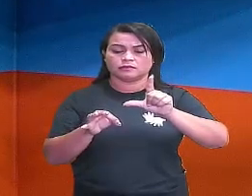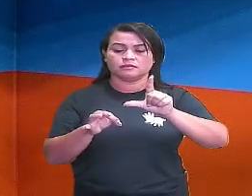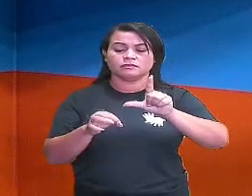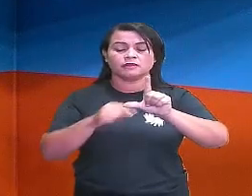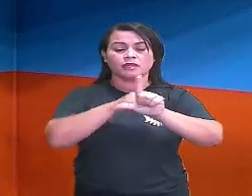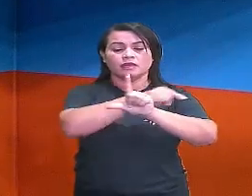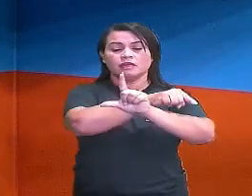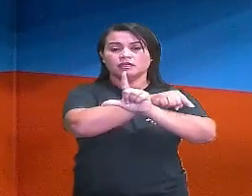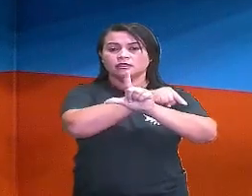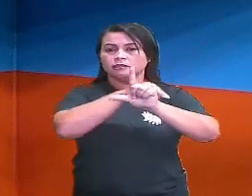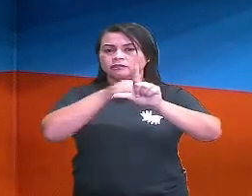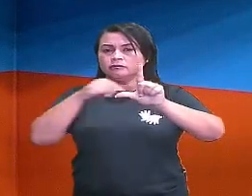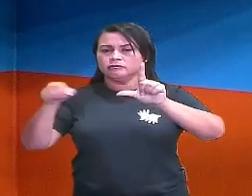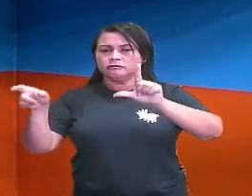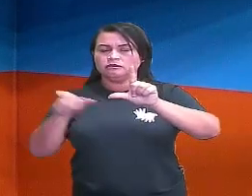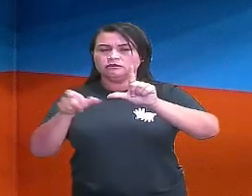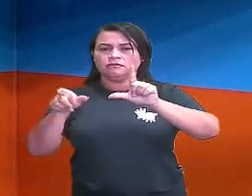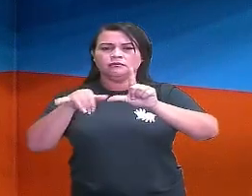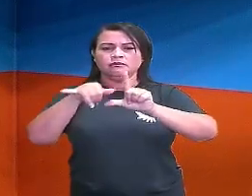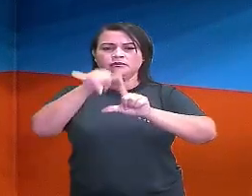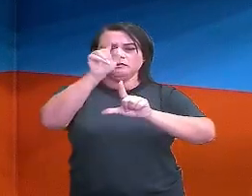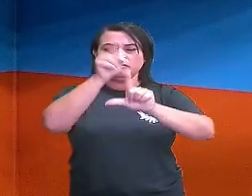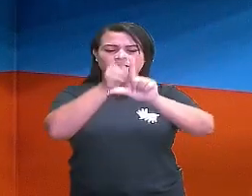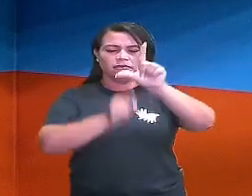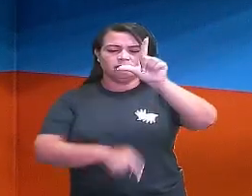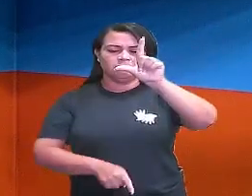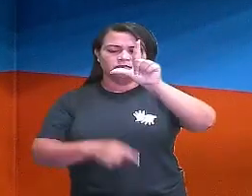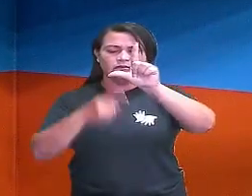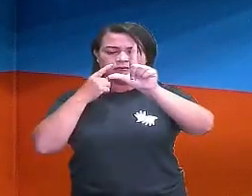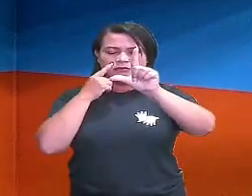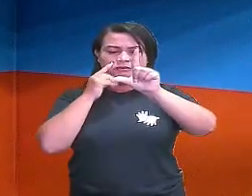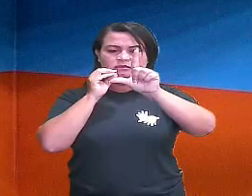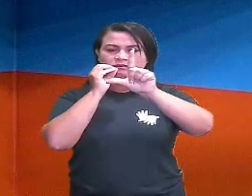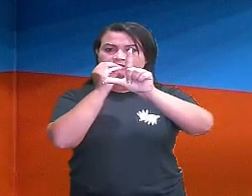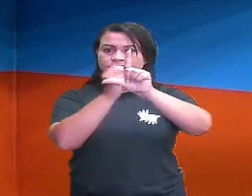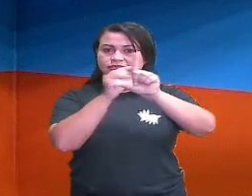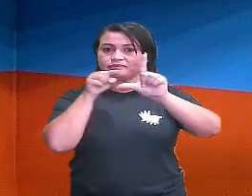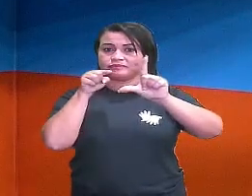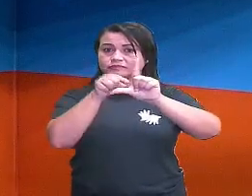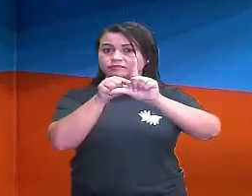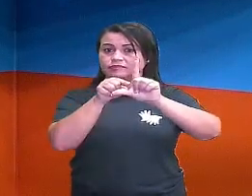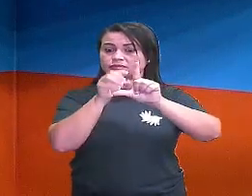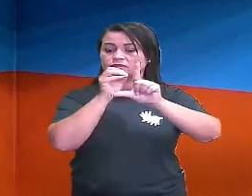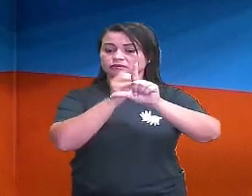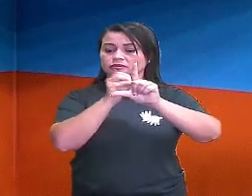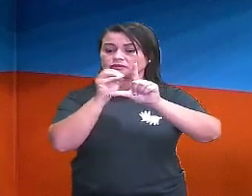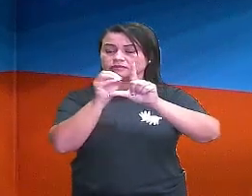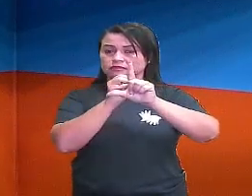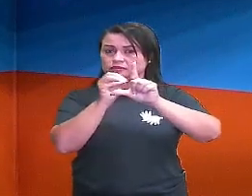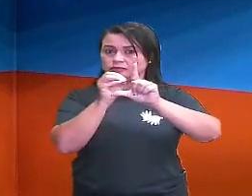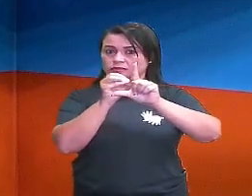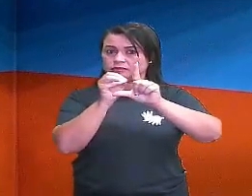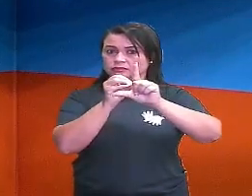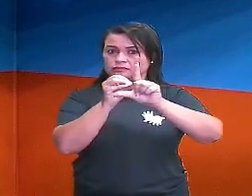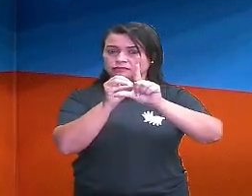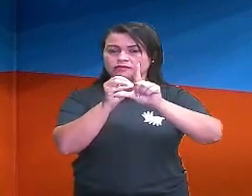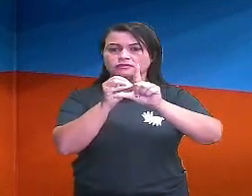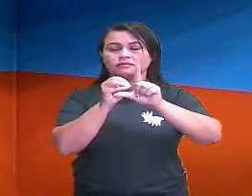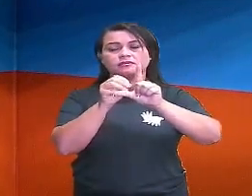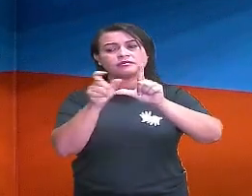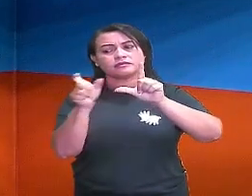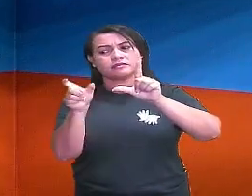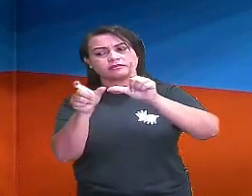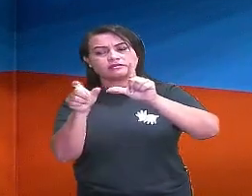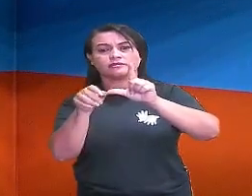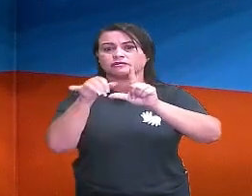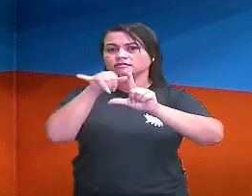real e Y também. O ponto central 0, 0 representa tanto 0 na reta do X